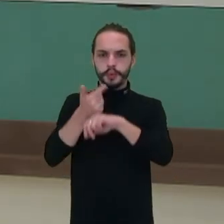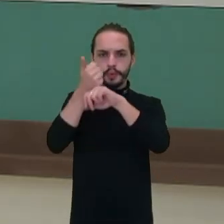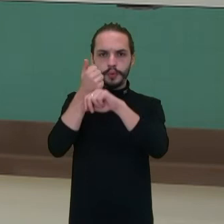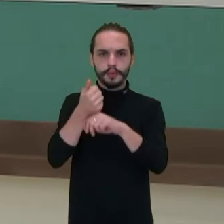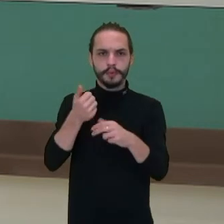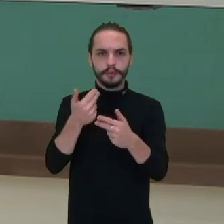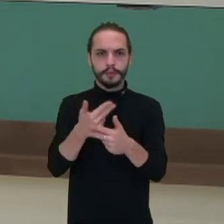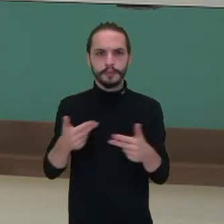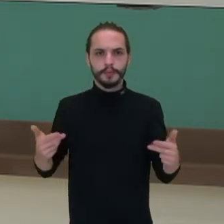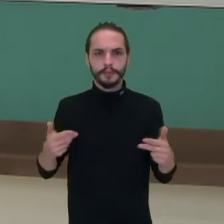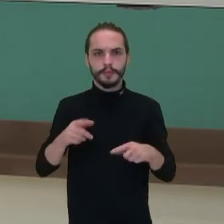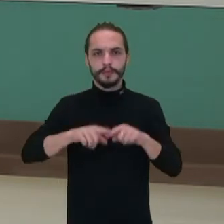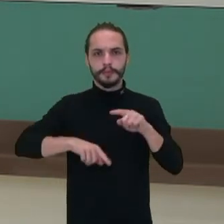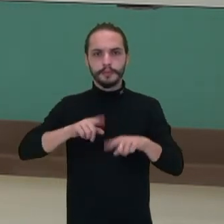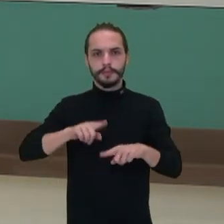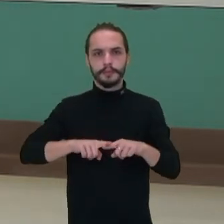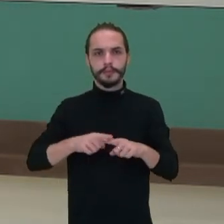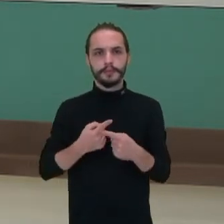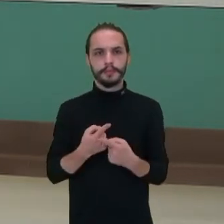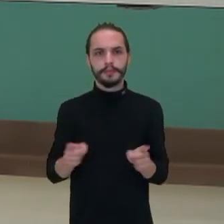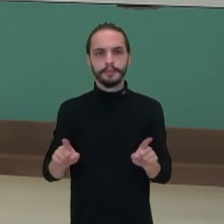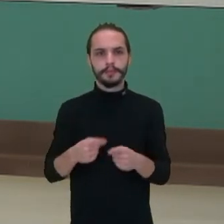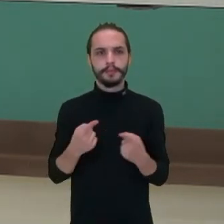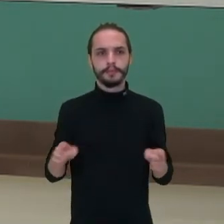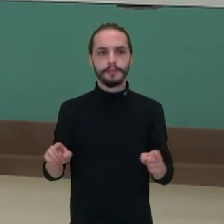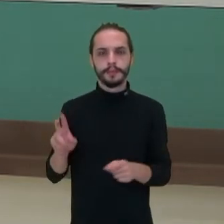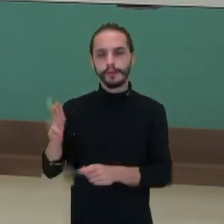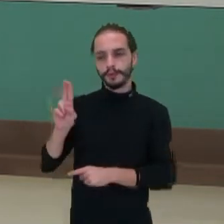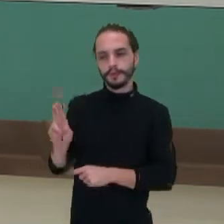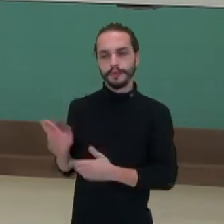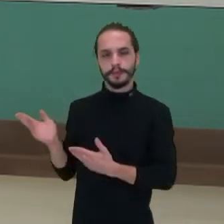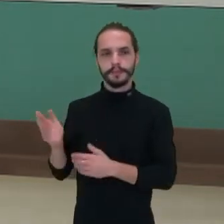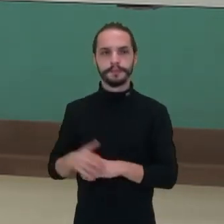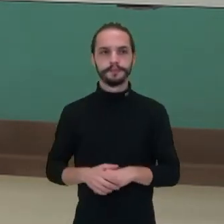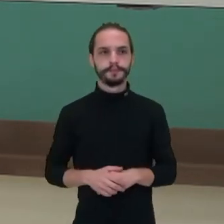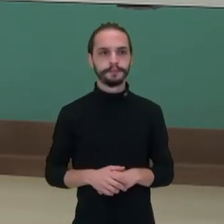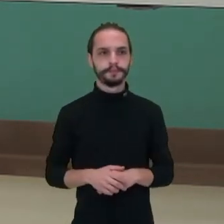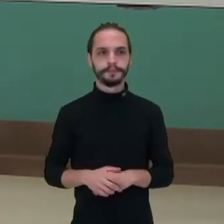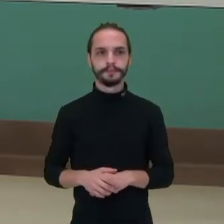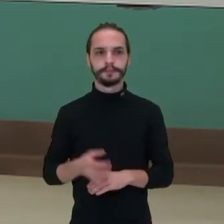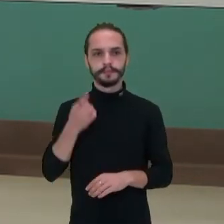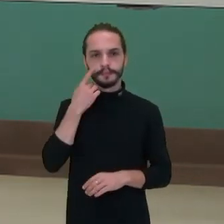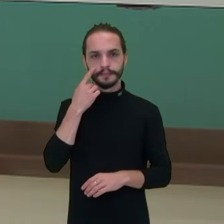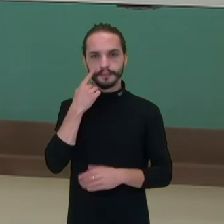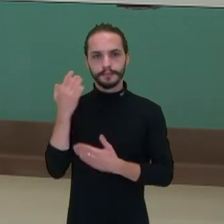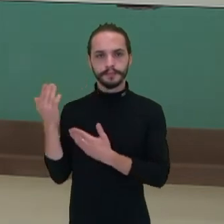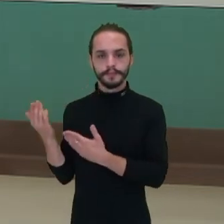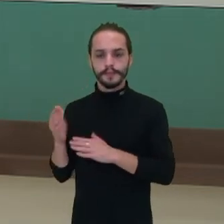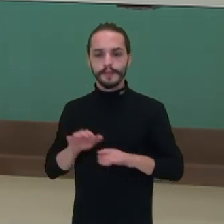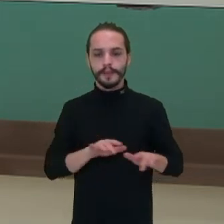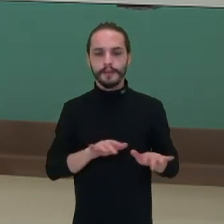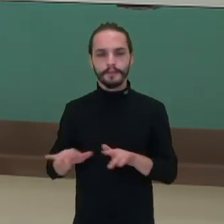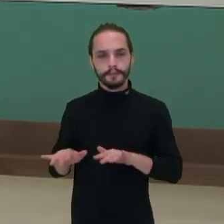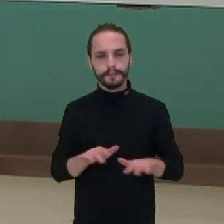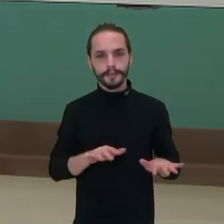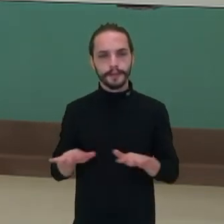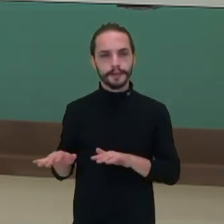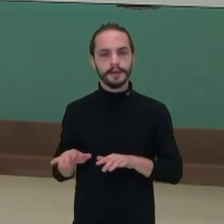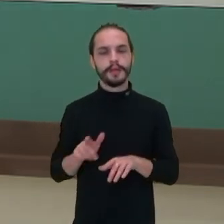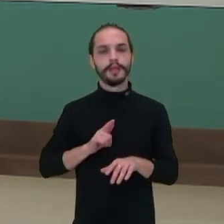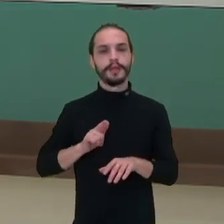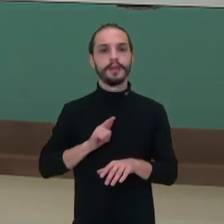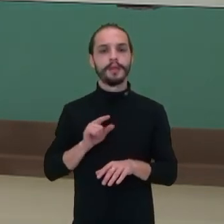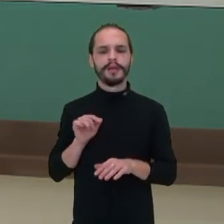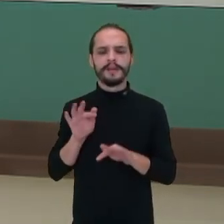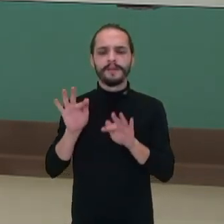grande diferença no período barroco. E nós temos alguns nomes aqui como referência. E nós temos a questão do cravo piano. O piano, que ele vai vir no final do barroco,